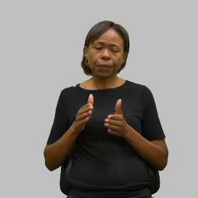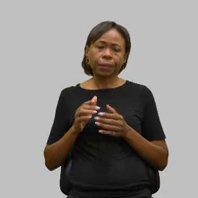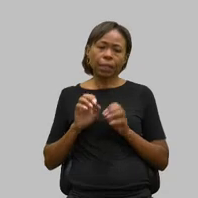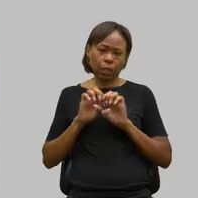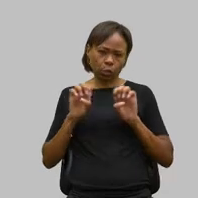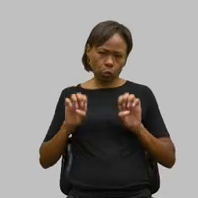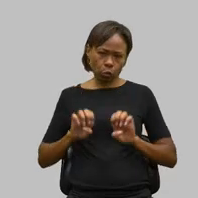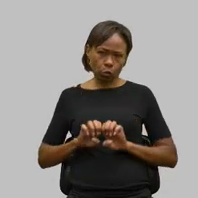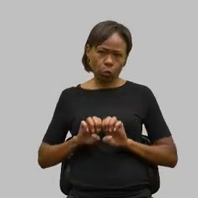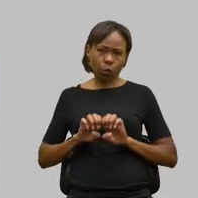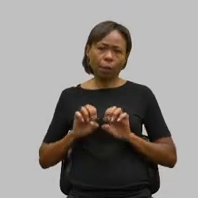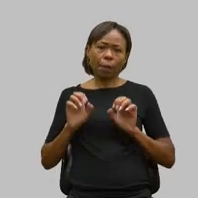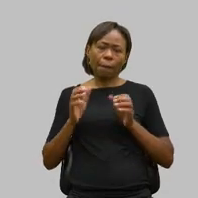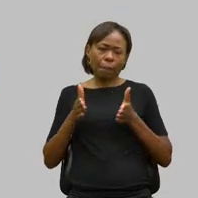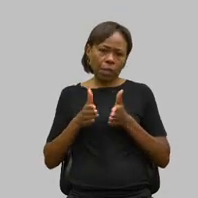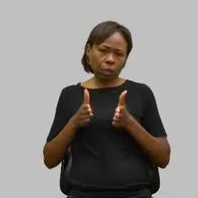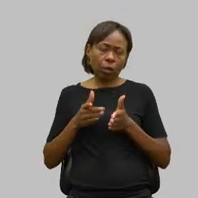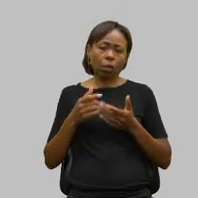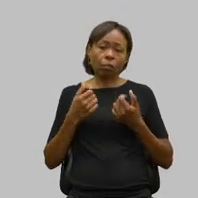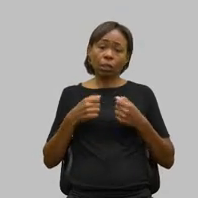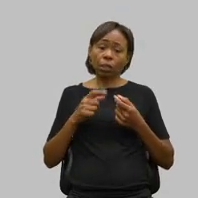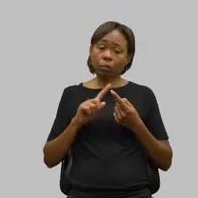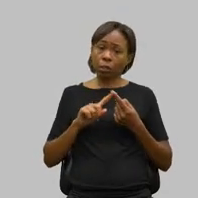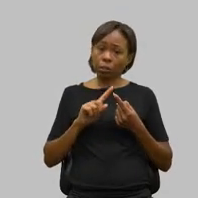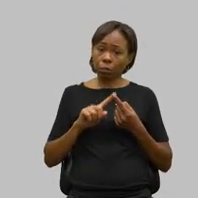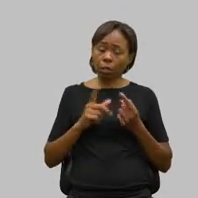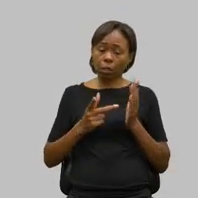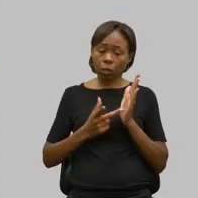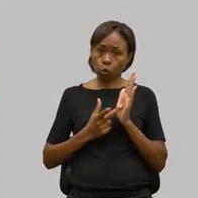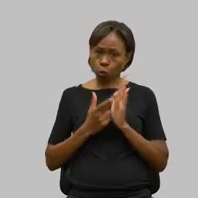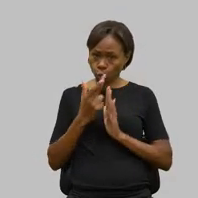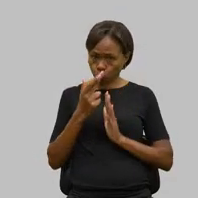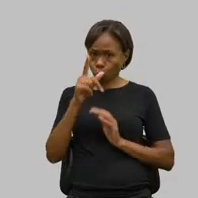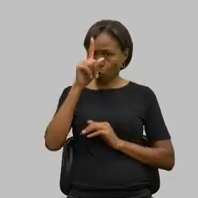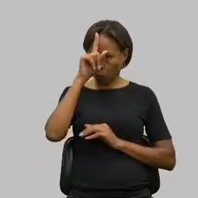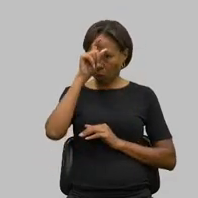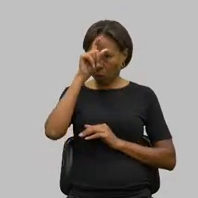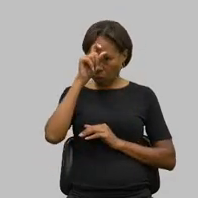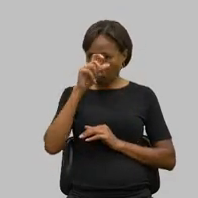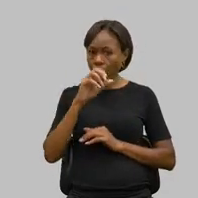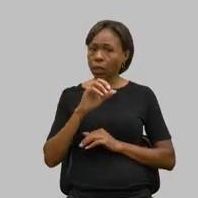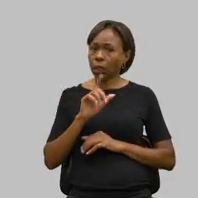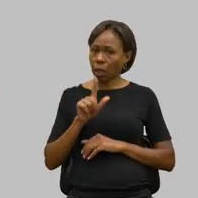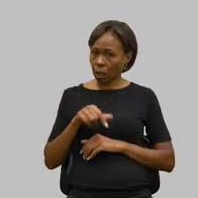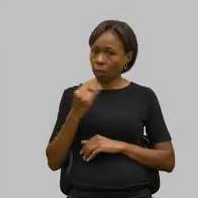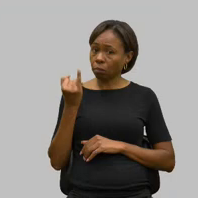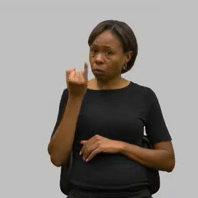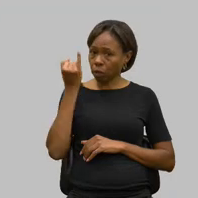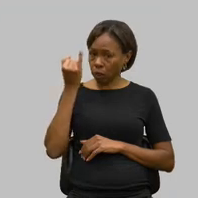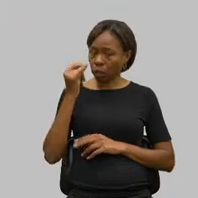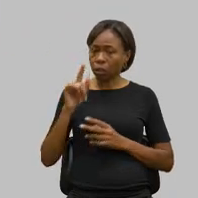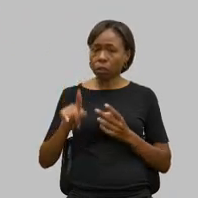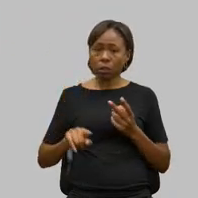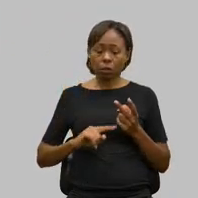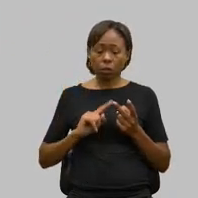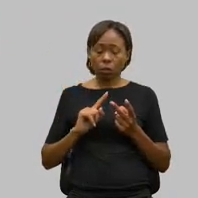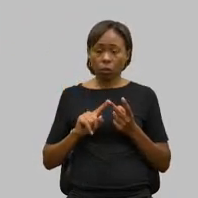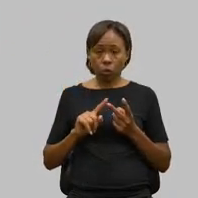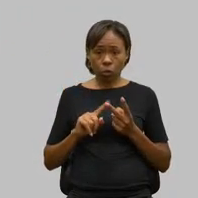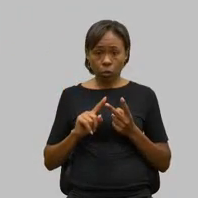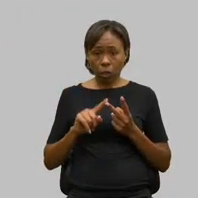nós temos que ter, primeiro, hospitais cirúrgicos, isso é uma vocação importante, porque o Opera Mais ele é sustentável. O segundo ponto,